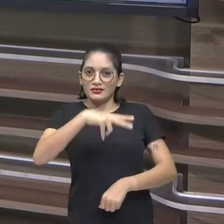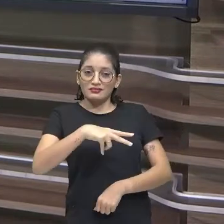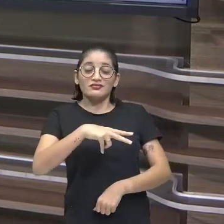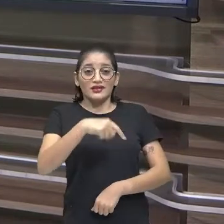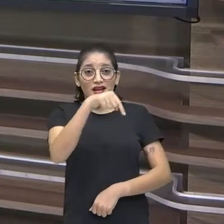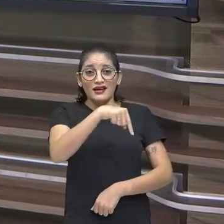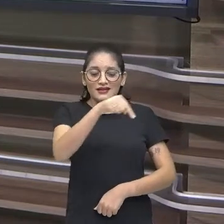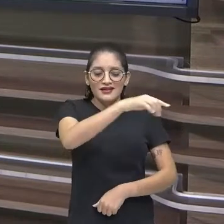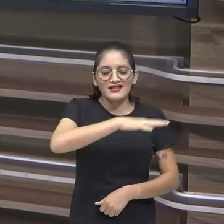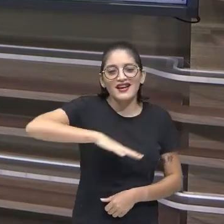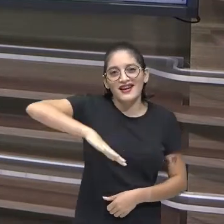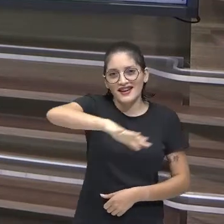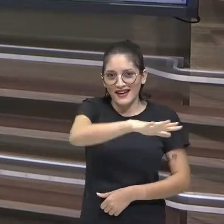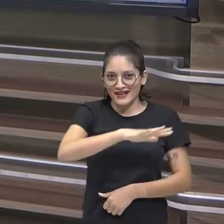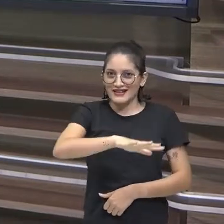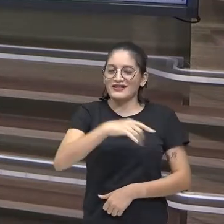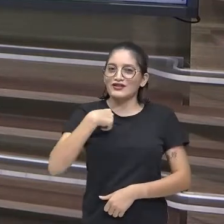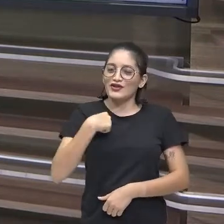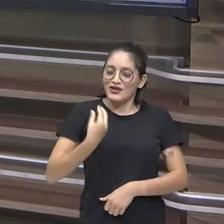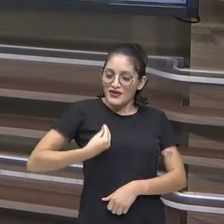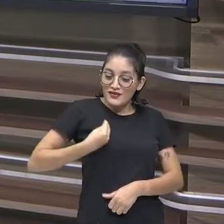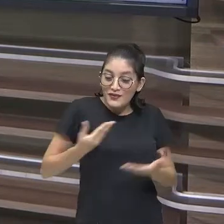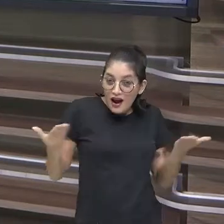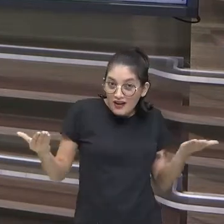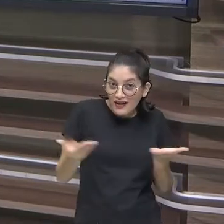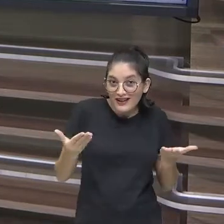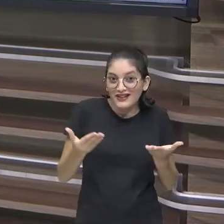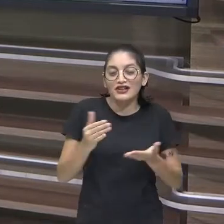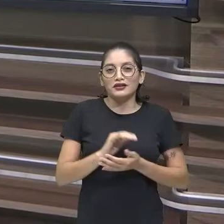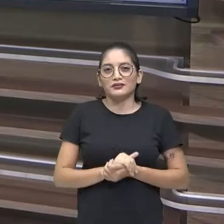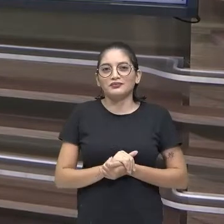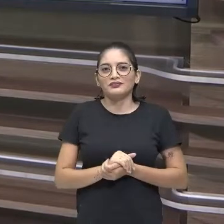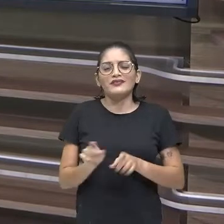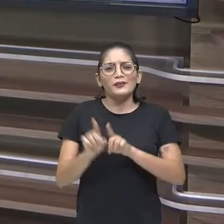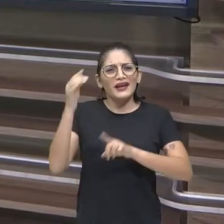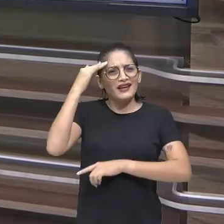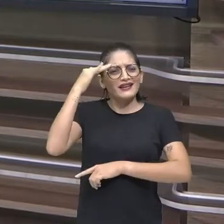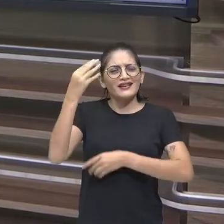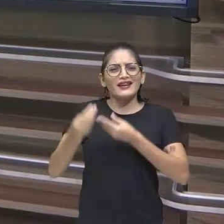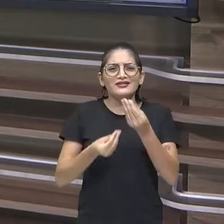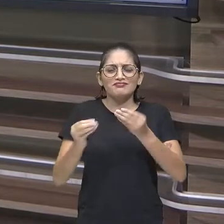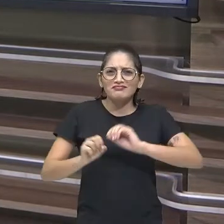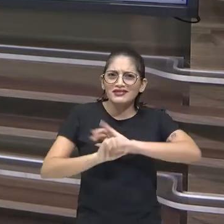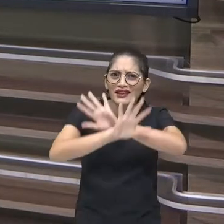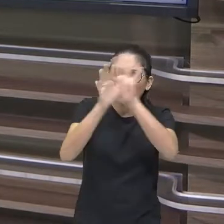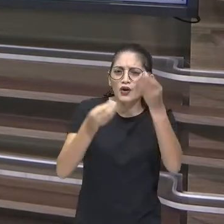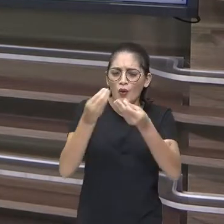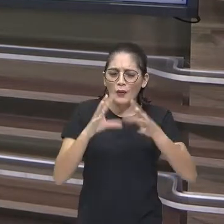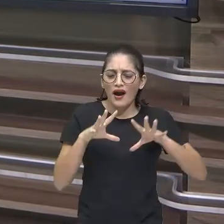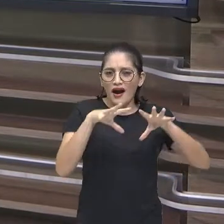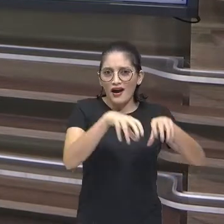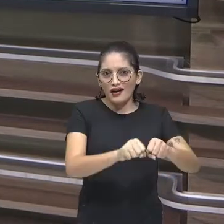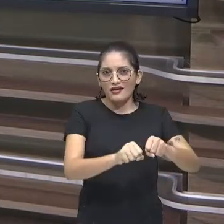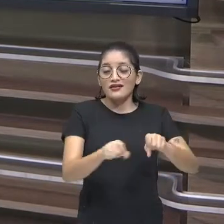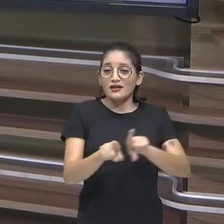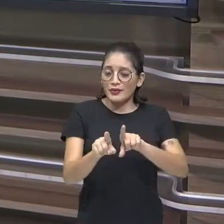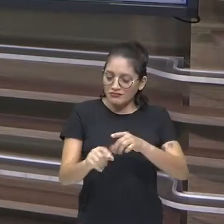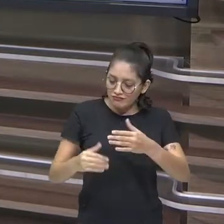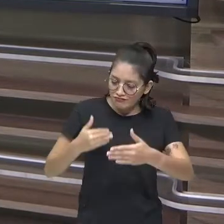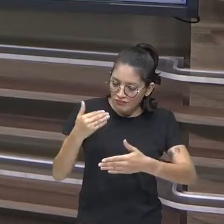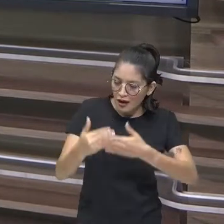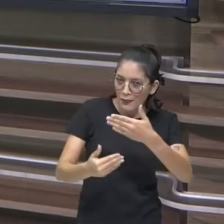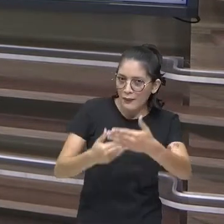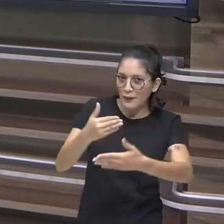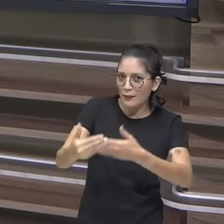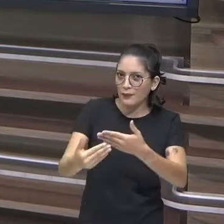nossa região, a região que a gente habita atualmente. A gente vai entender como é que se deu essa colonização, como é que foi o processo